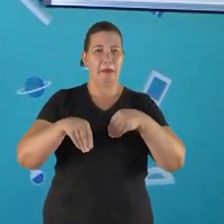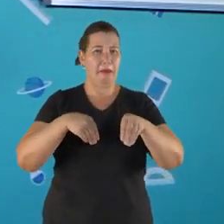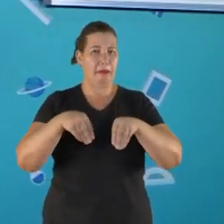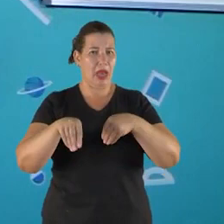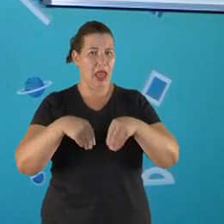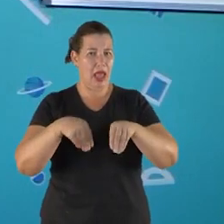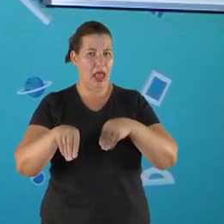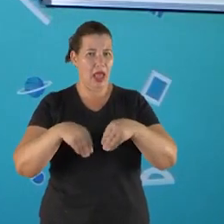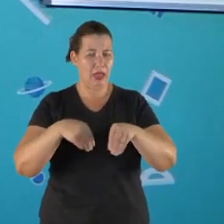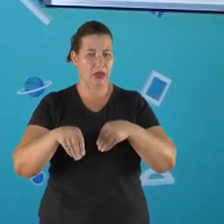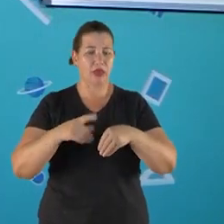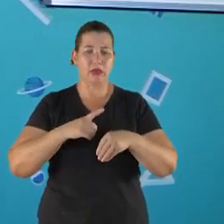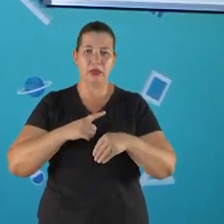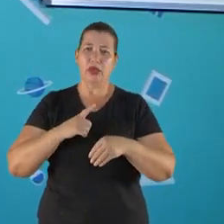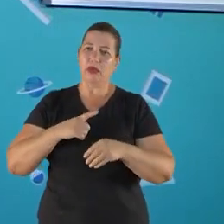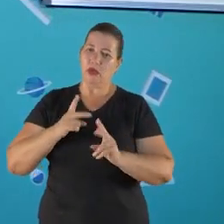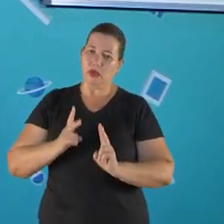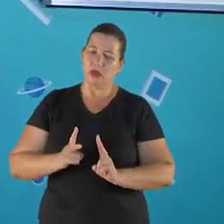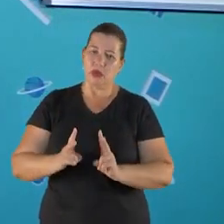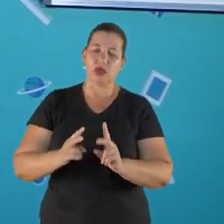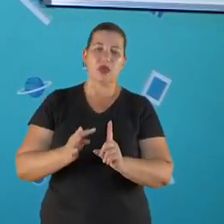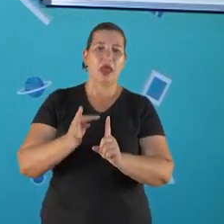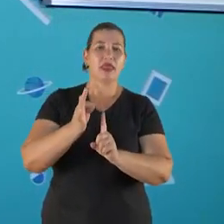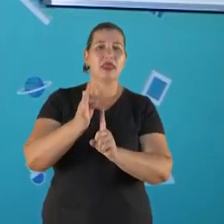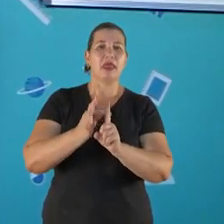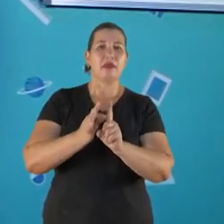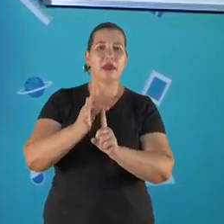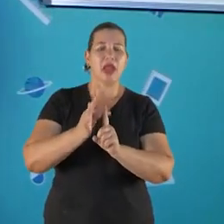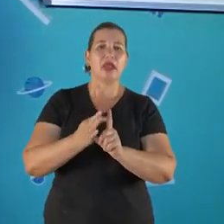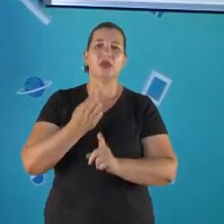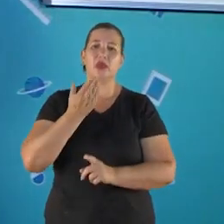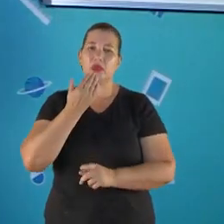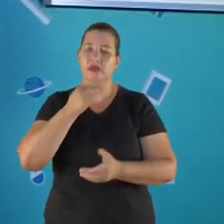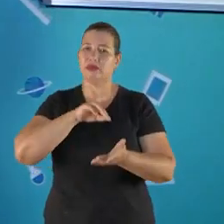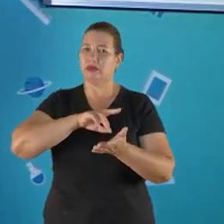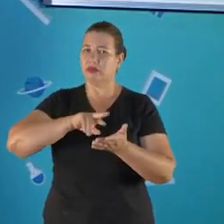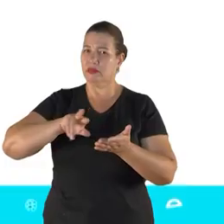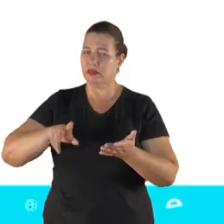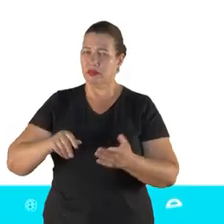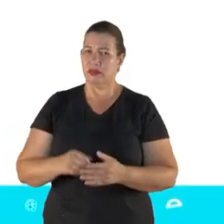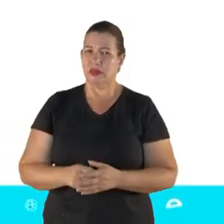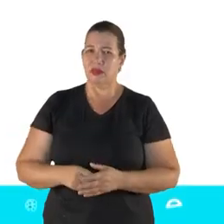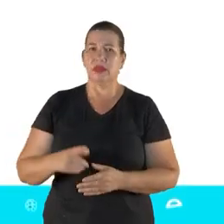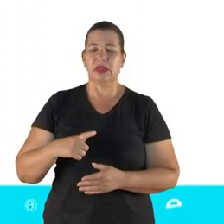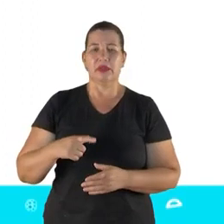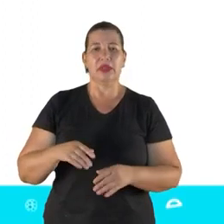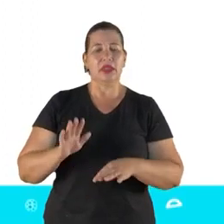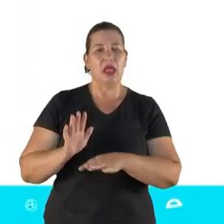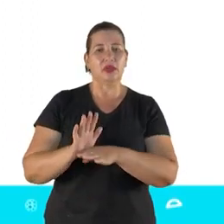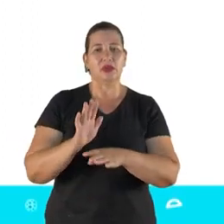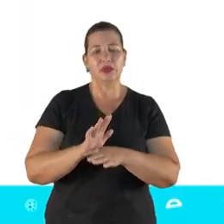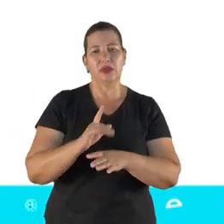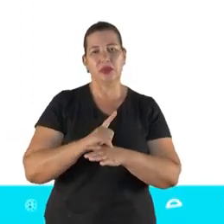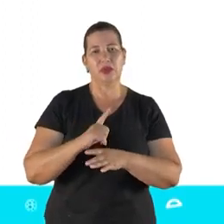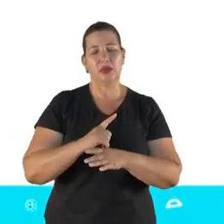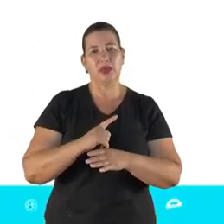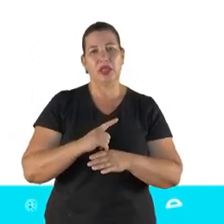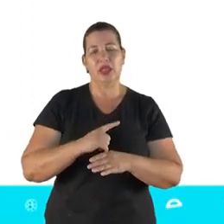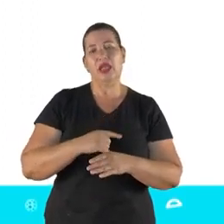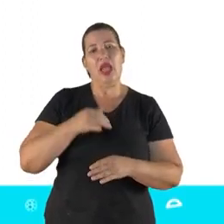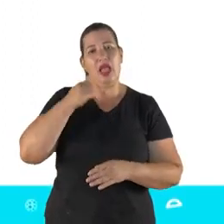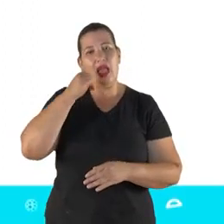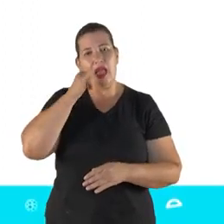plásticos são utilizados para conservar a temperatura dos alimentos. Como são isolantes